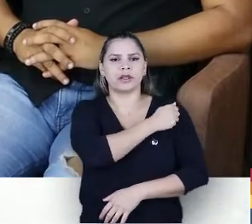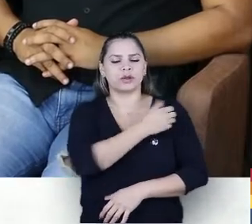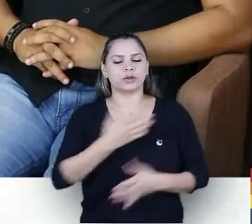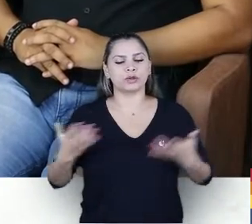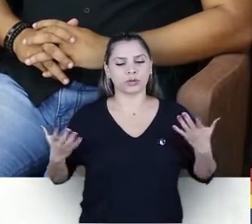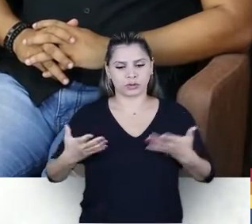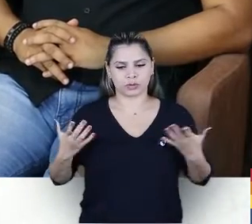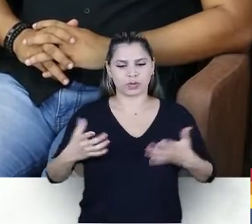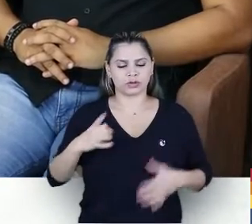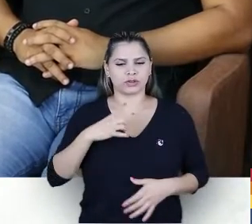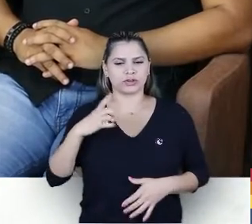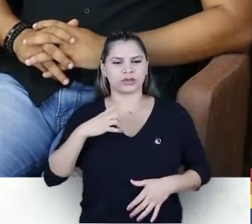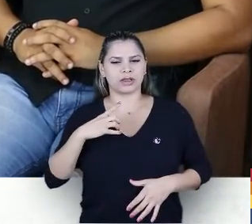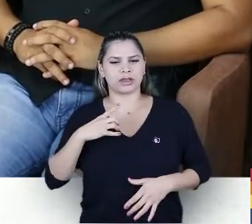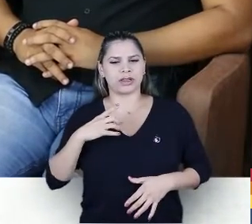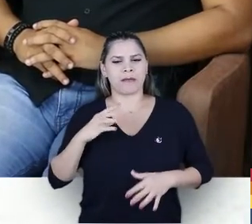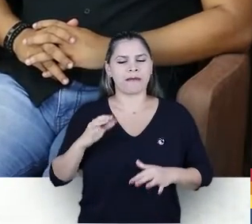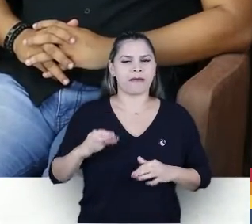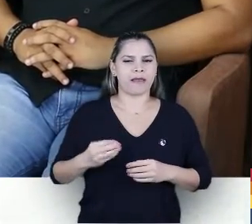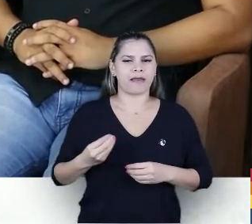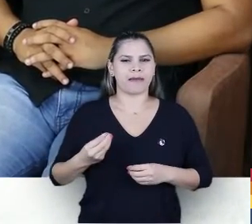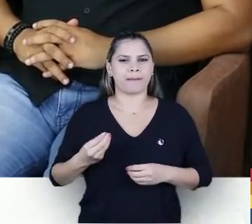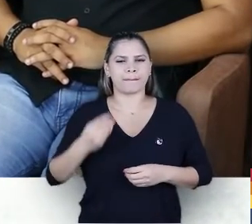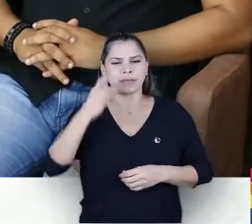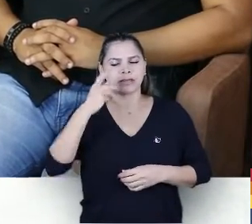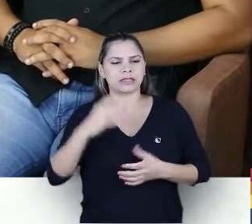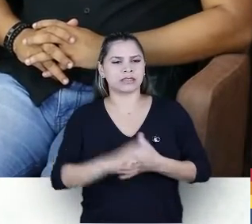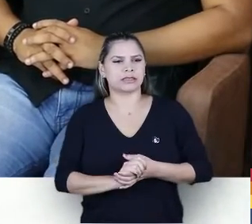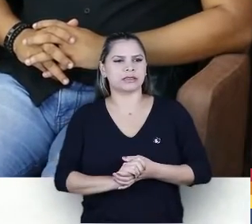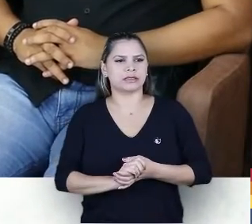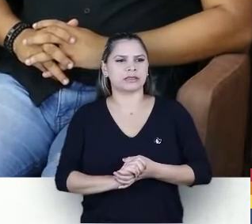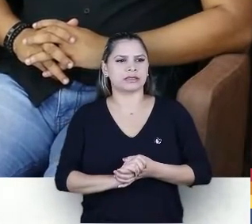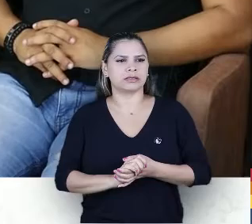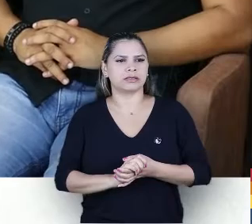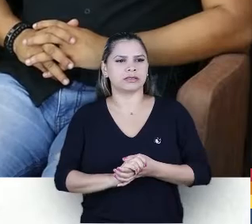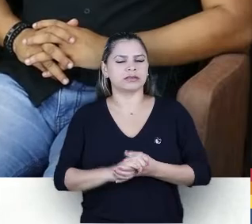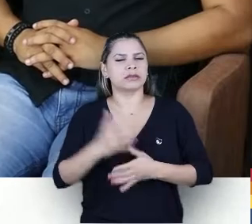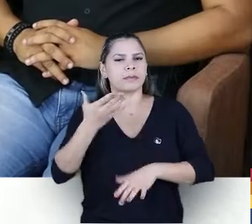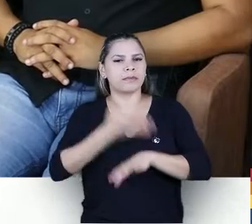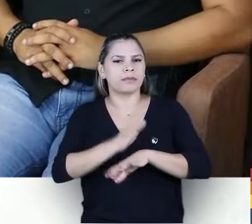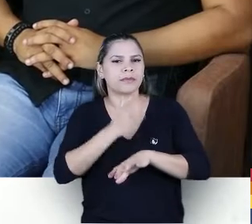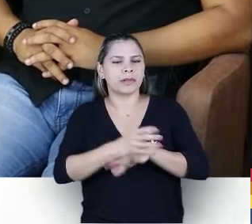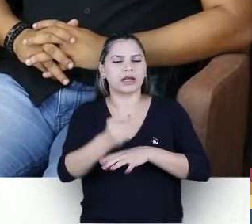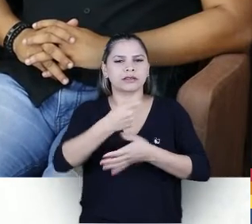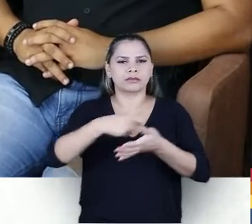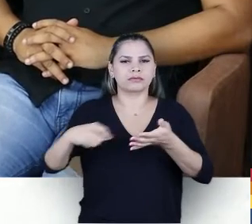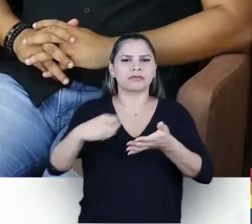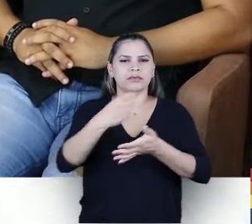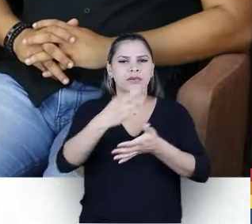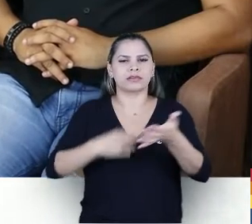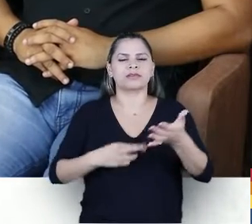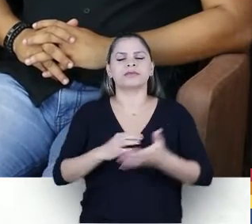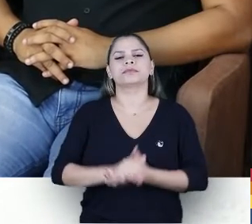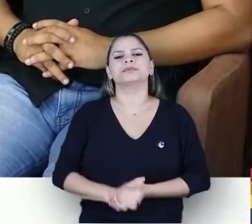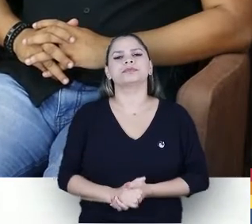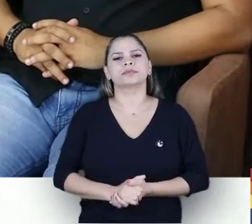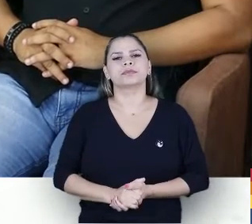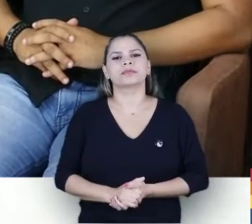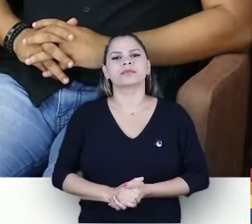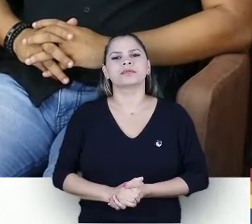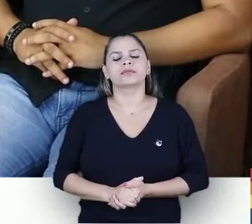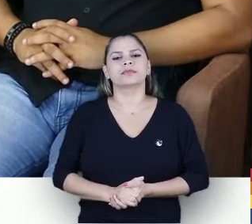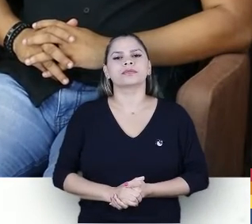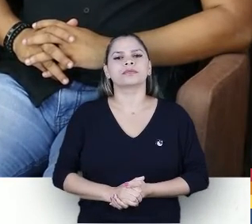assim. Mas eu acho que o resultado foi bom, né? Foi um resultado muito bom. E hoje eles têm mais familiaridade com a redação,